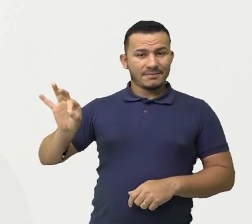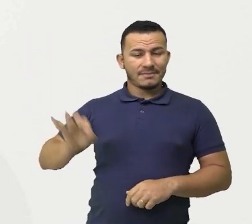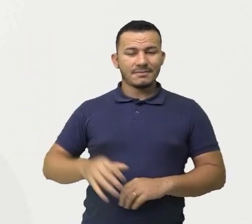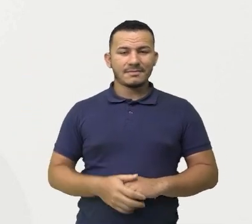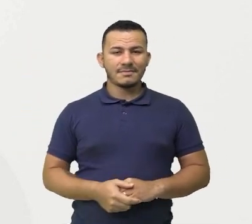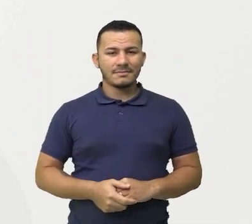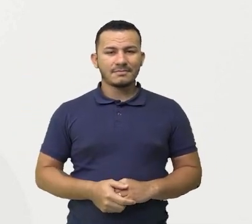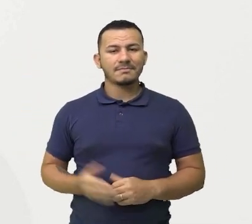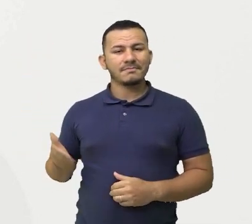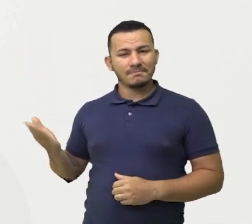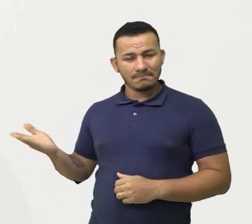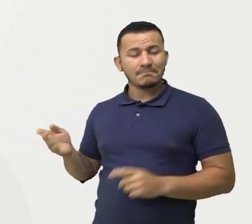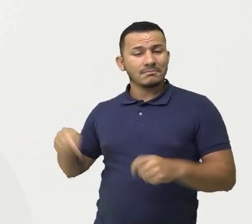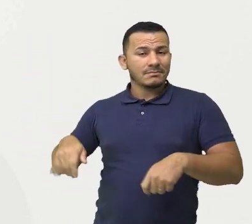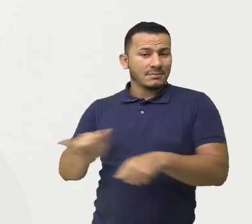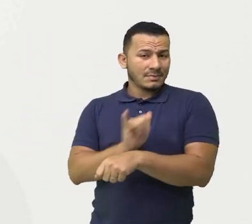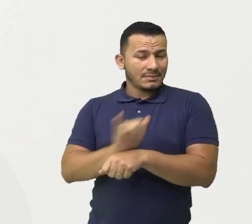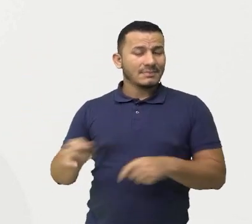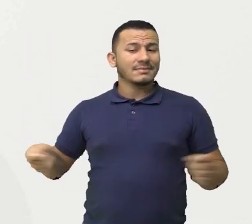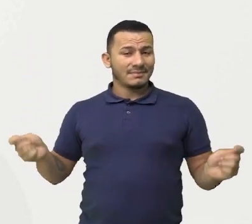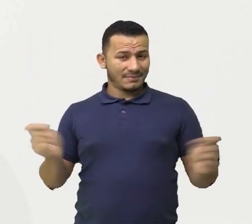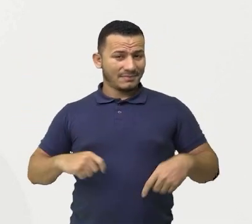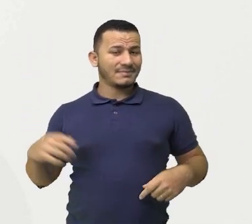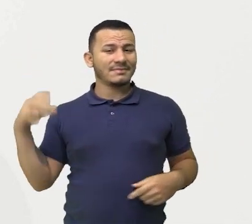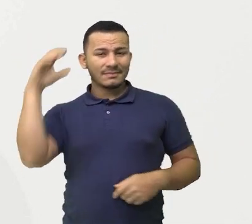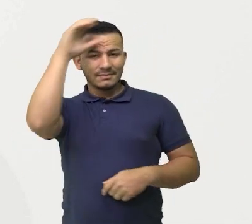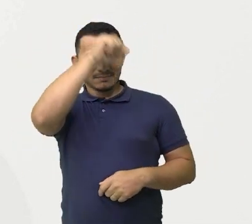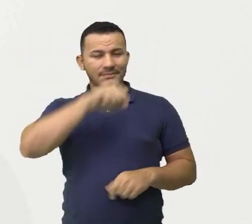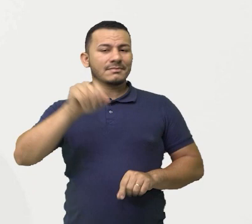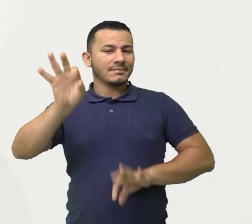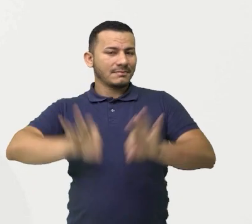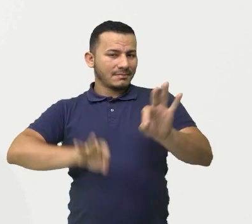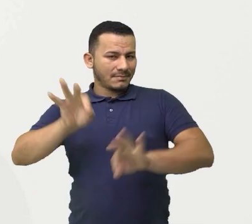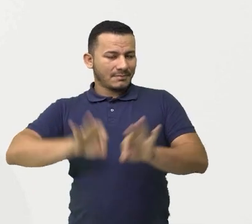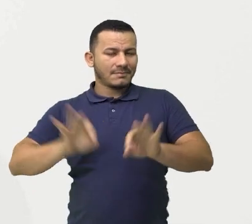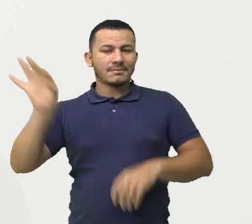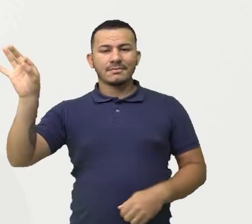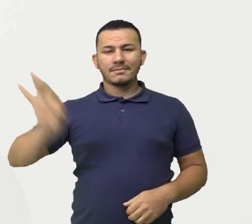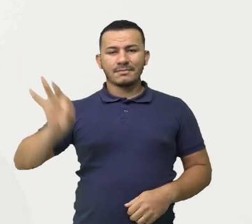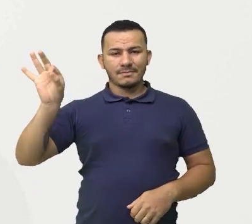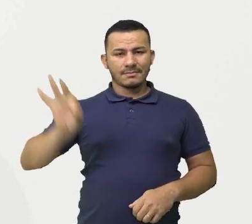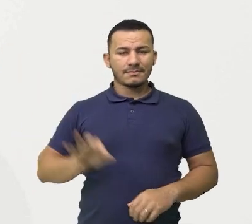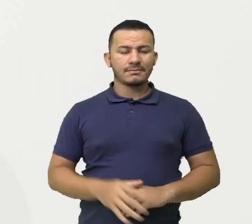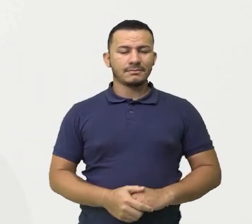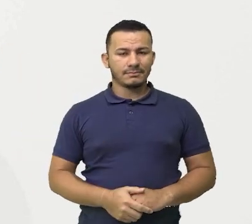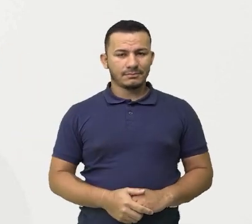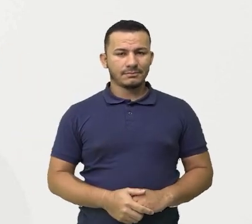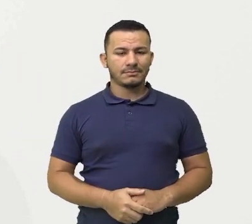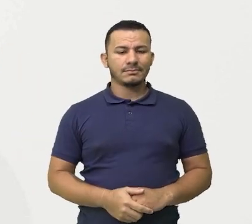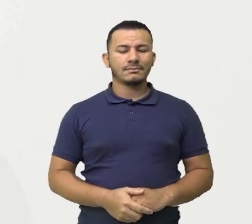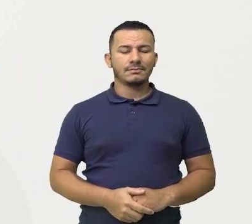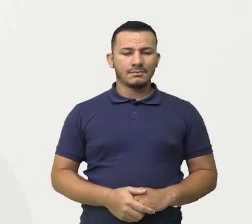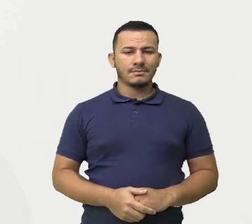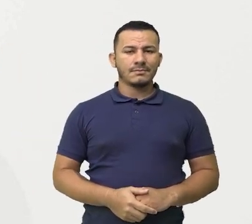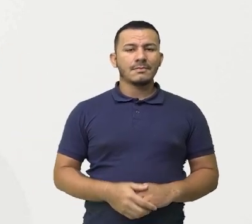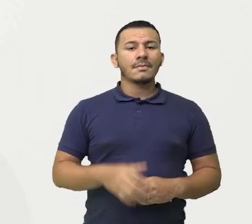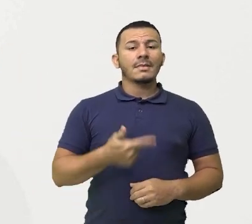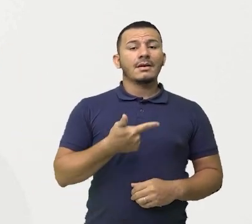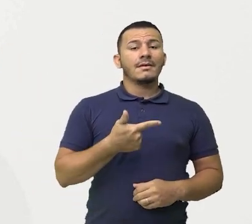número. Essa é uma boa maneira aí para a gente fazer o cálculo da porcentagem. 20%